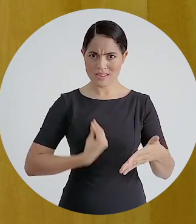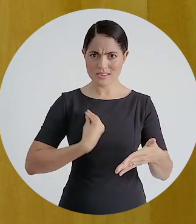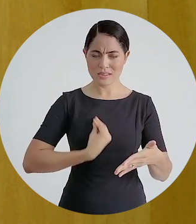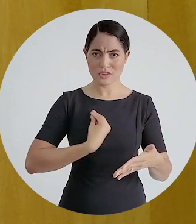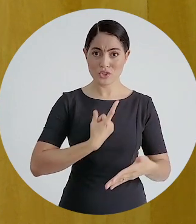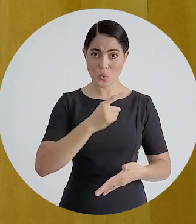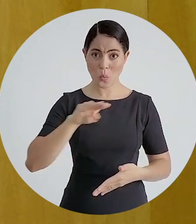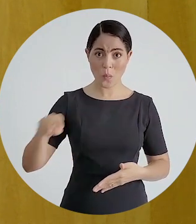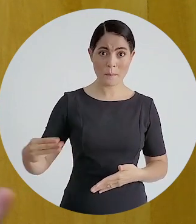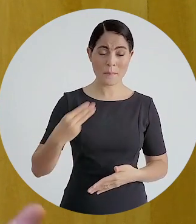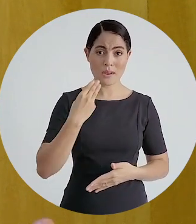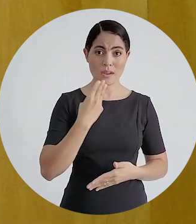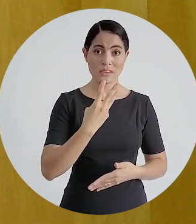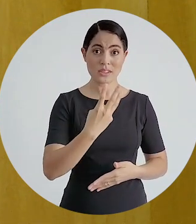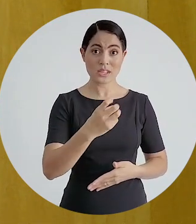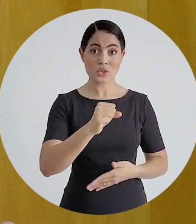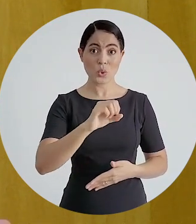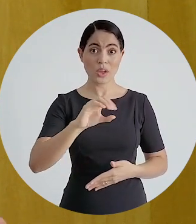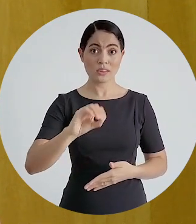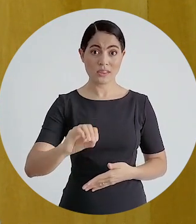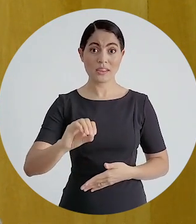dos nossos mais de